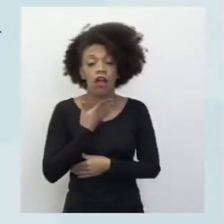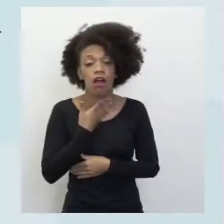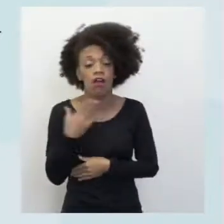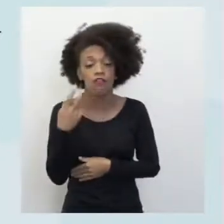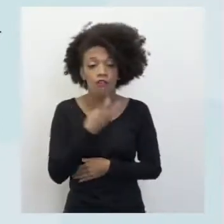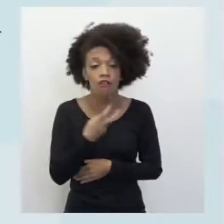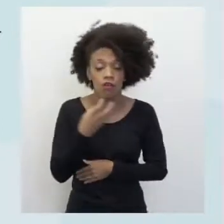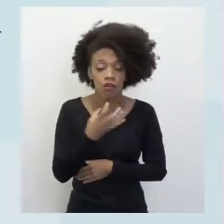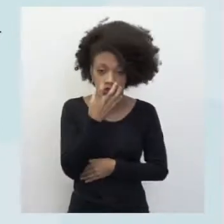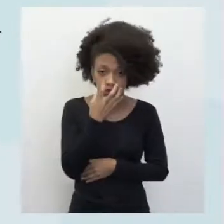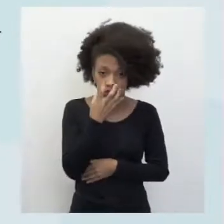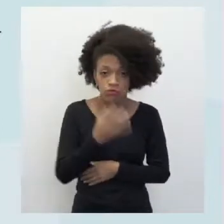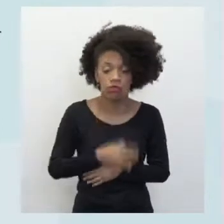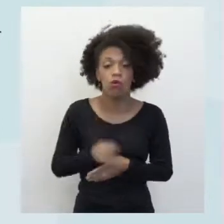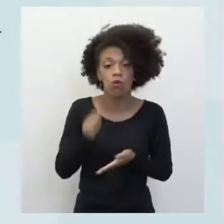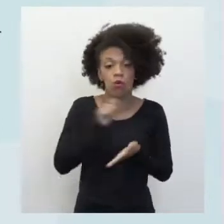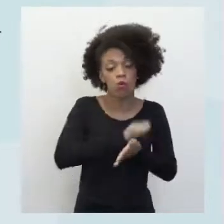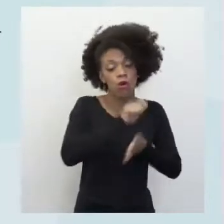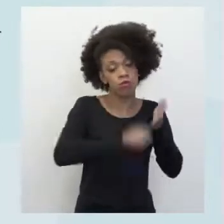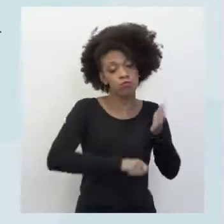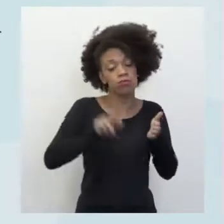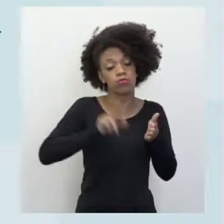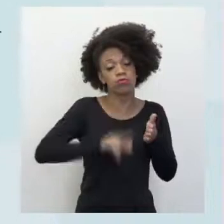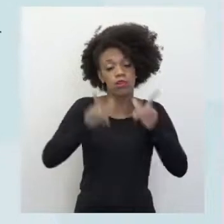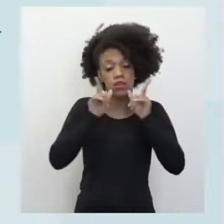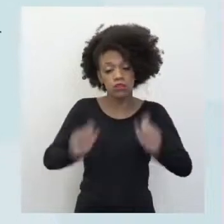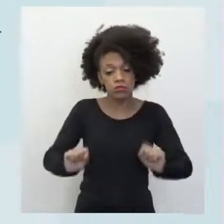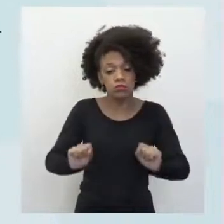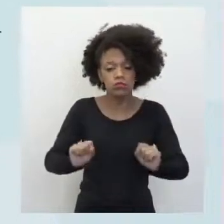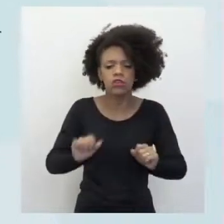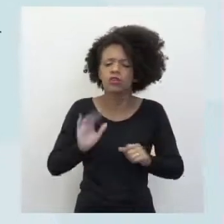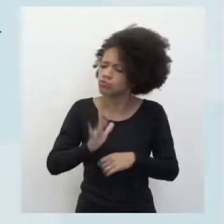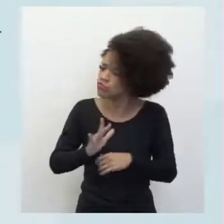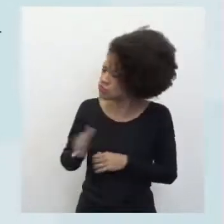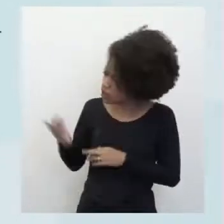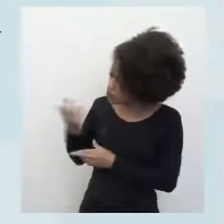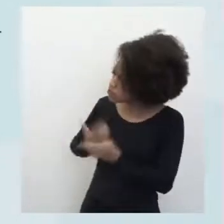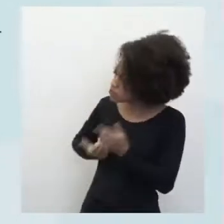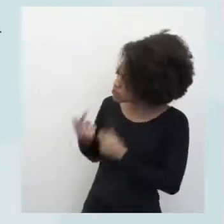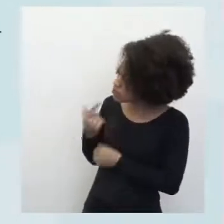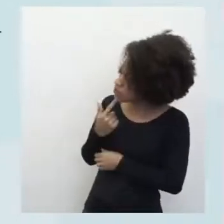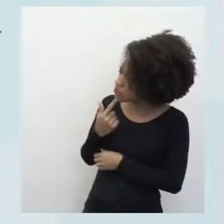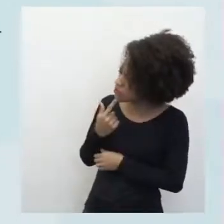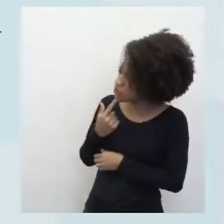autor utilizou-se da figura de linguagem denominada, muitos já tinham até falado, né?